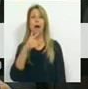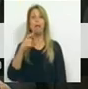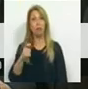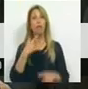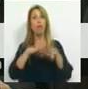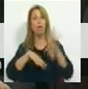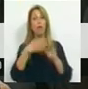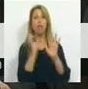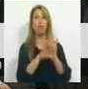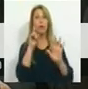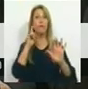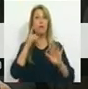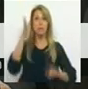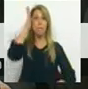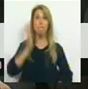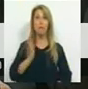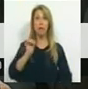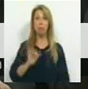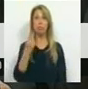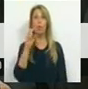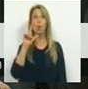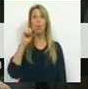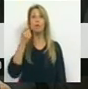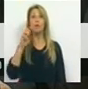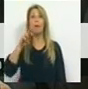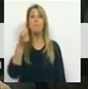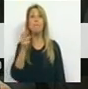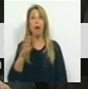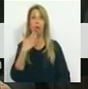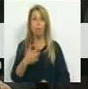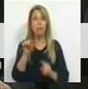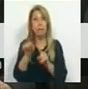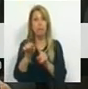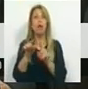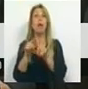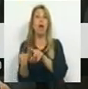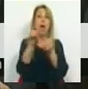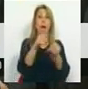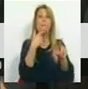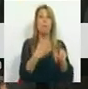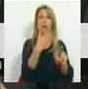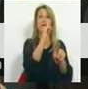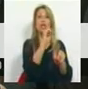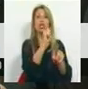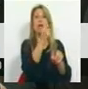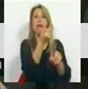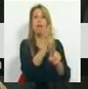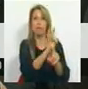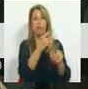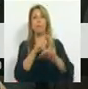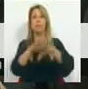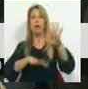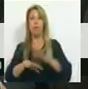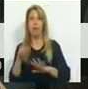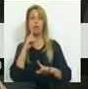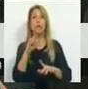de Defesa Militar do Ultramar. A pedido do Fundo de Defesa Militar do Ultramar foi realizada pela IGF. Na CPI BES, como sabem, houve